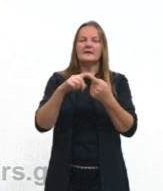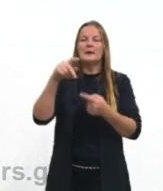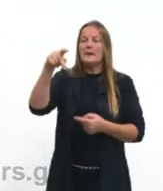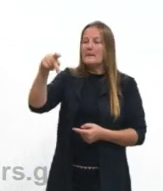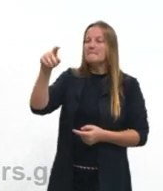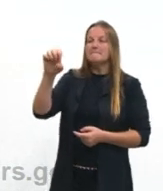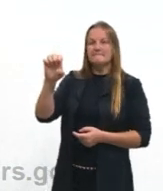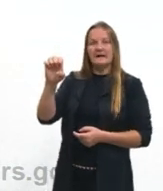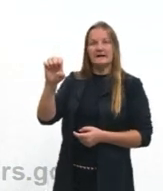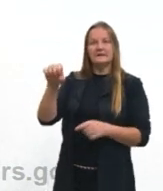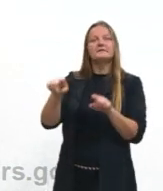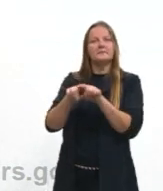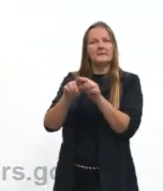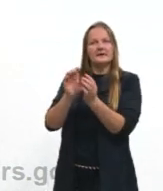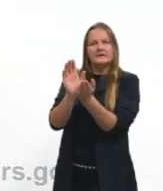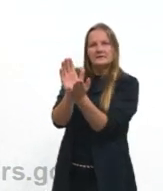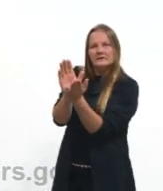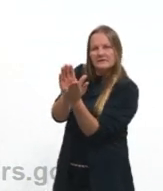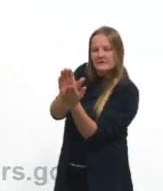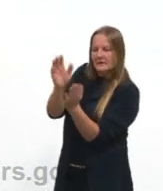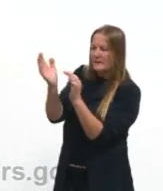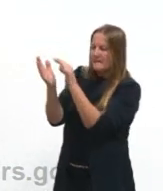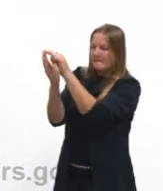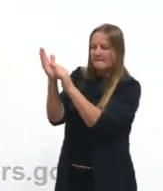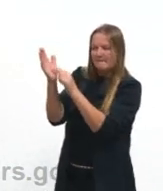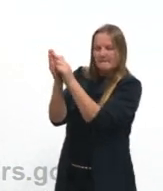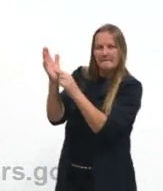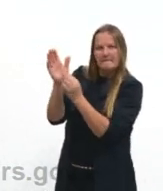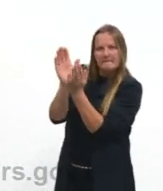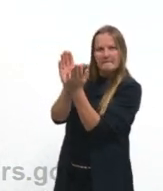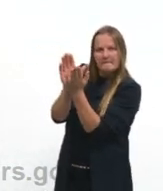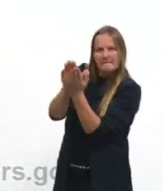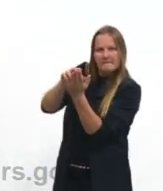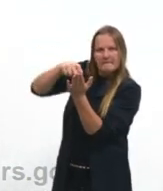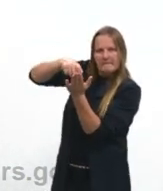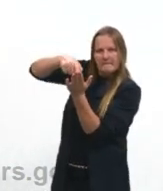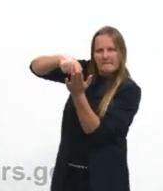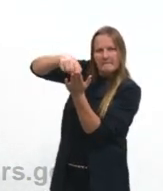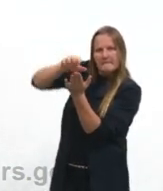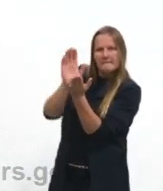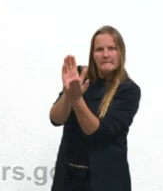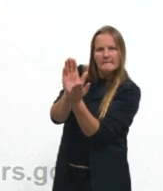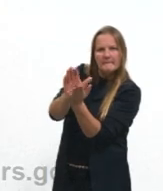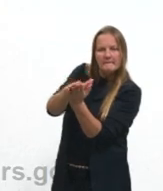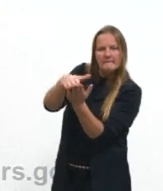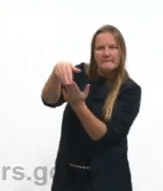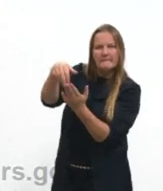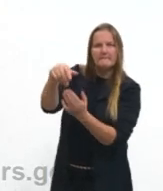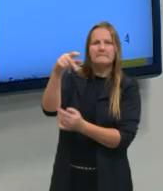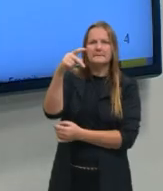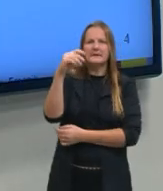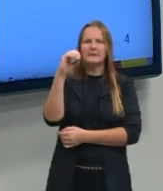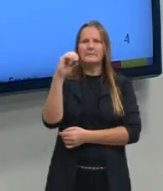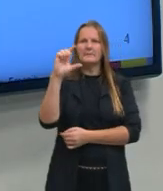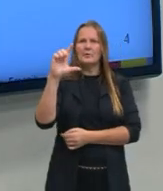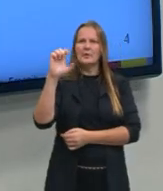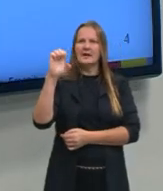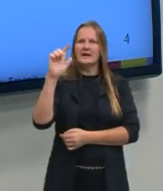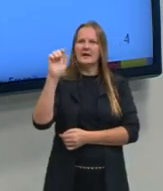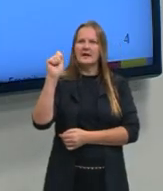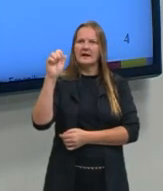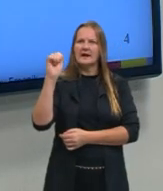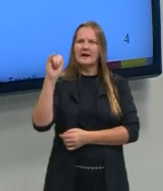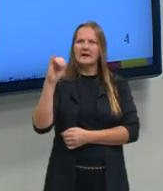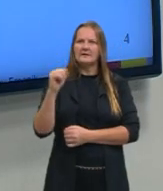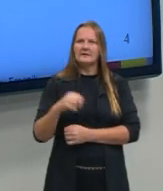o pé que é utilizado então a sola do pé a polegada né que essa região aqui